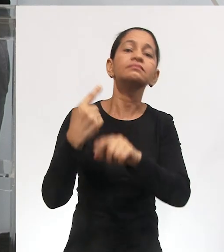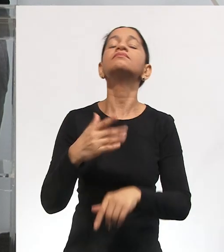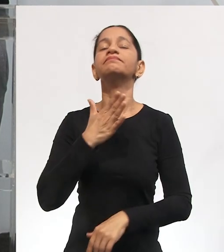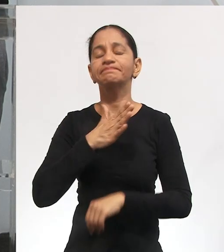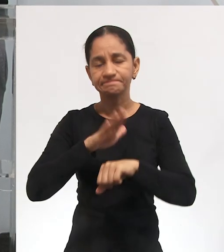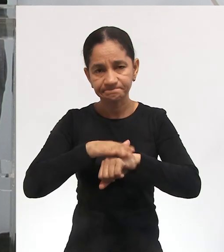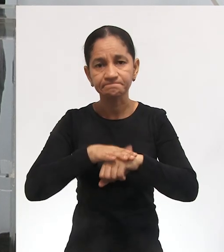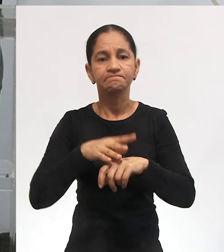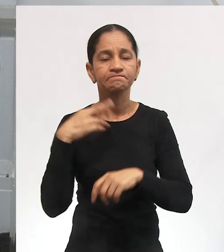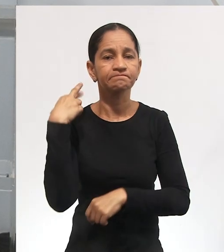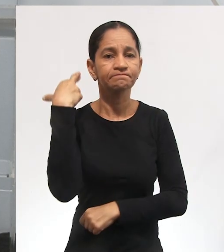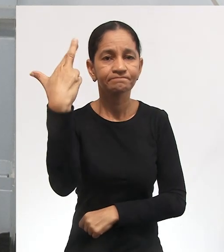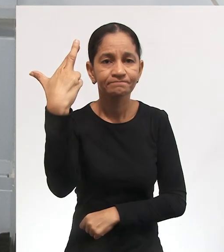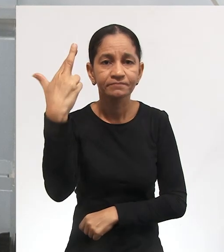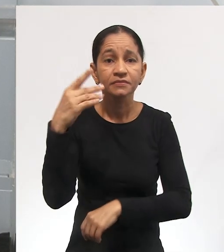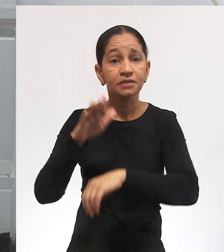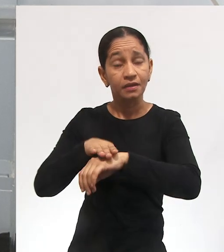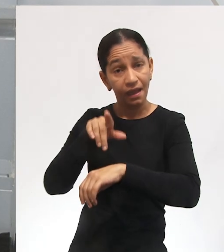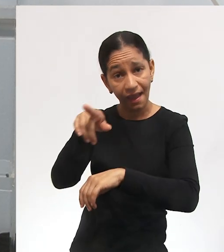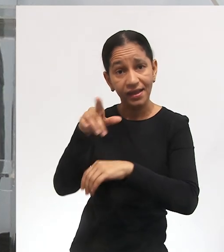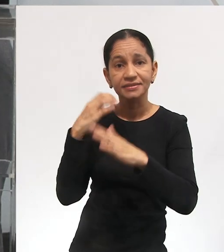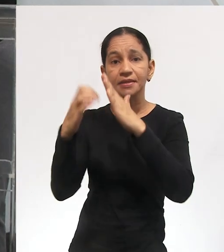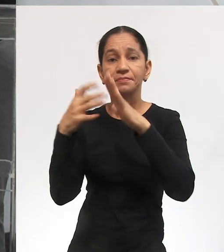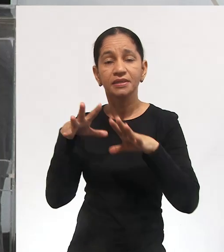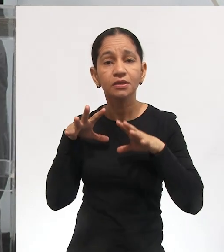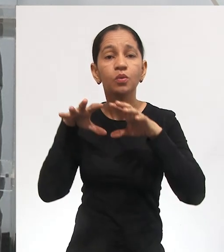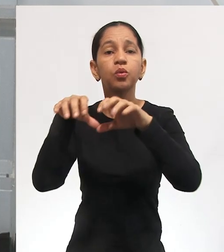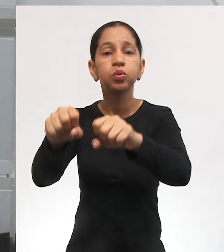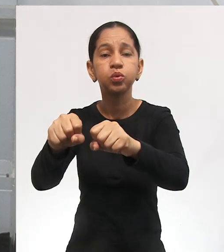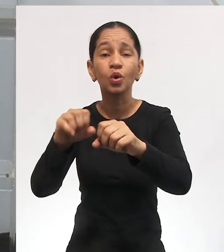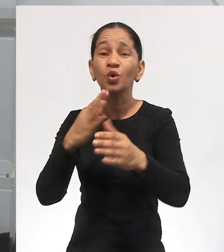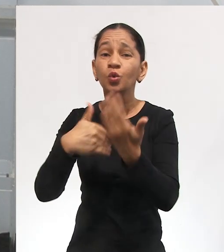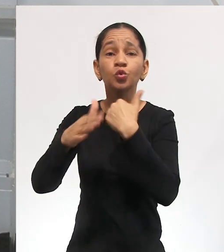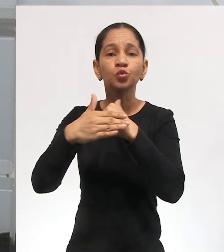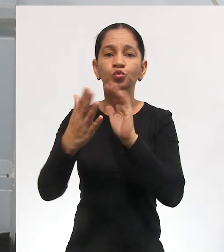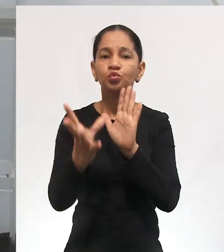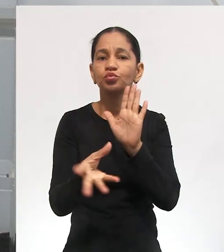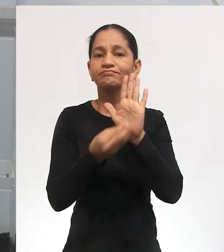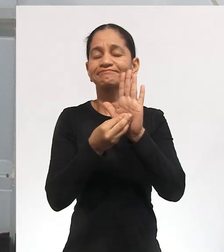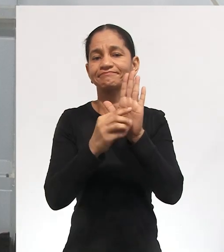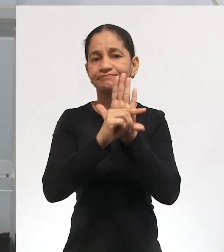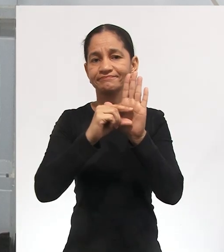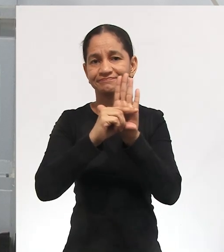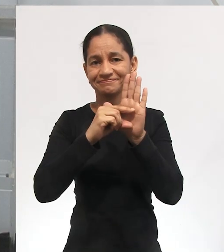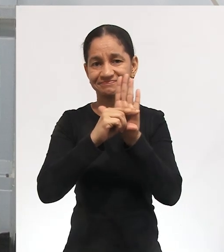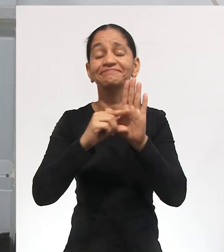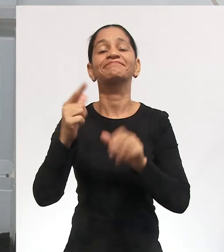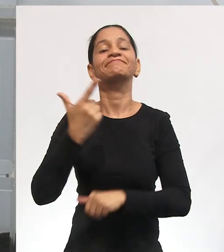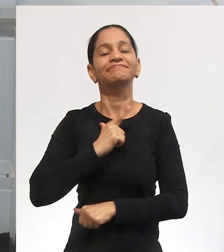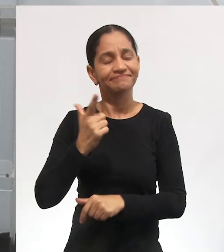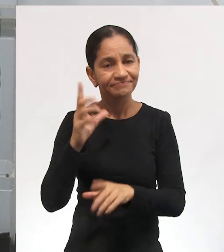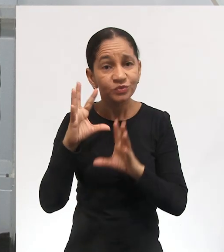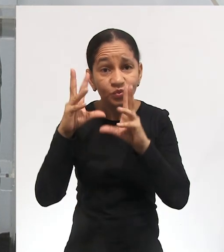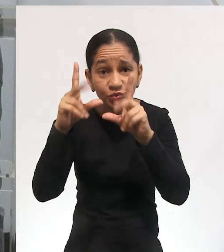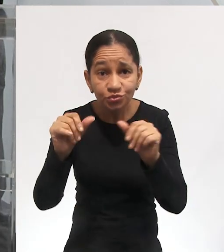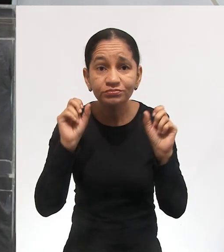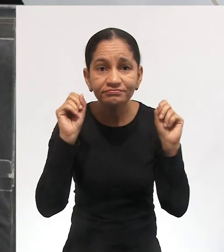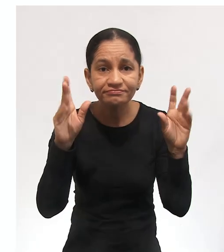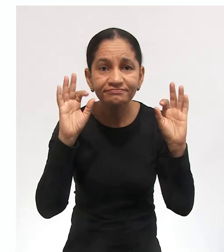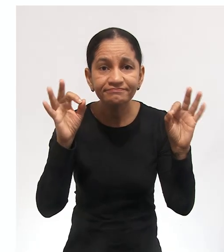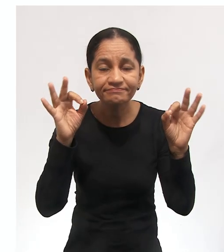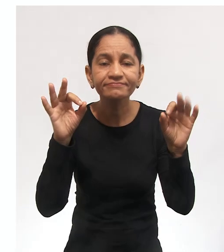atrás, porque eu assumo a empresa com todo o passivo trabalhista que ela tem. Tudo